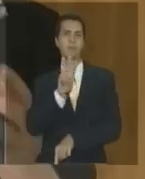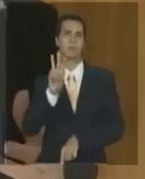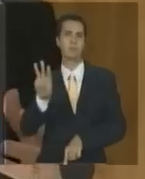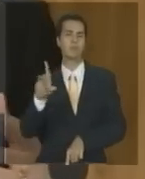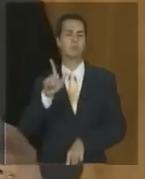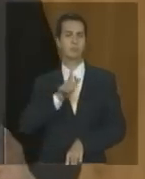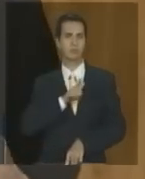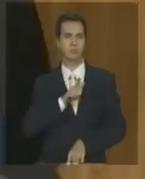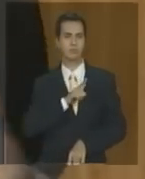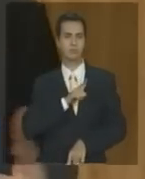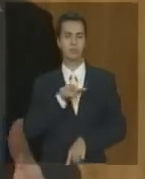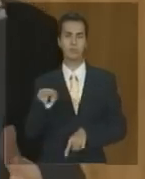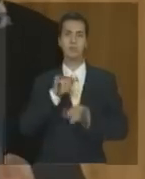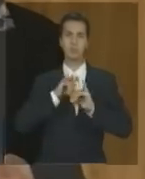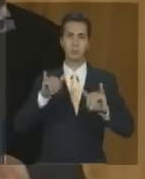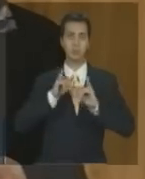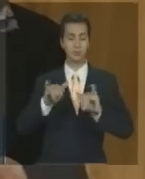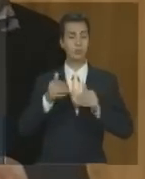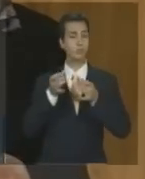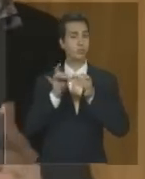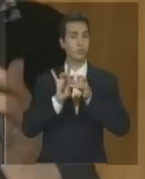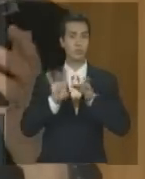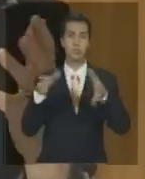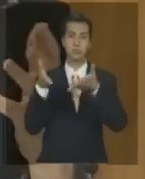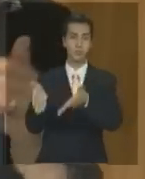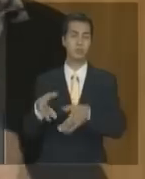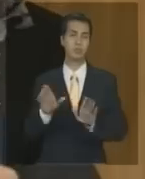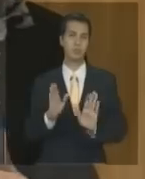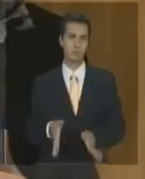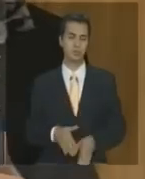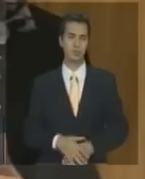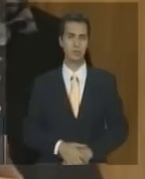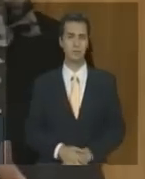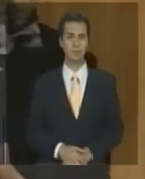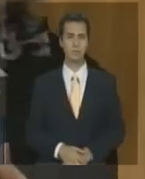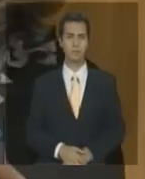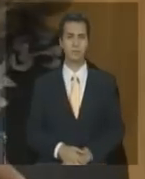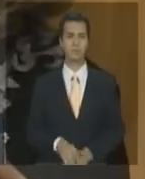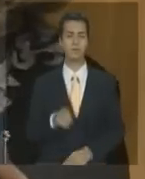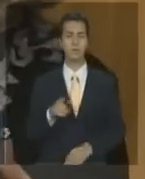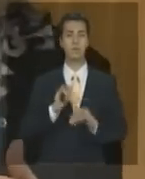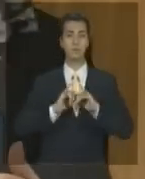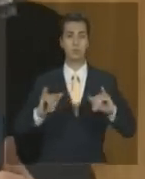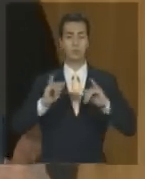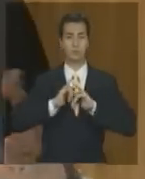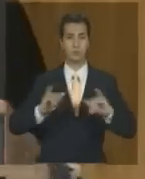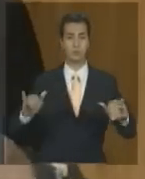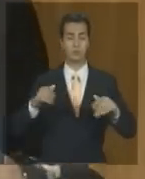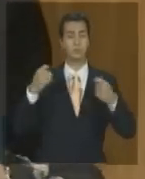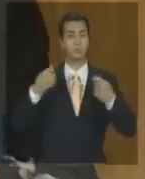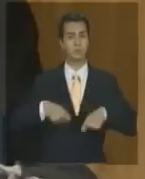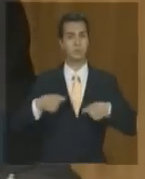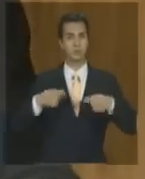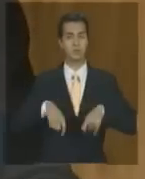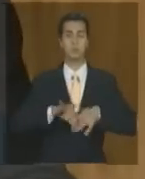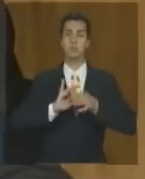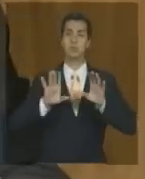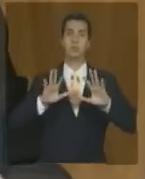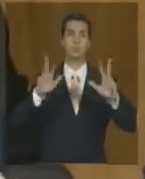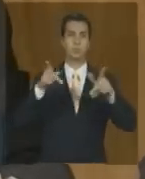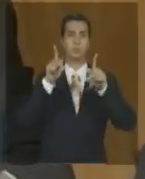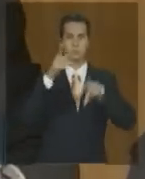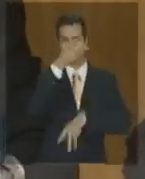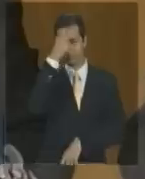pois a informação já está disponível. E é importante que essa informação também seja disponível às pessoas, não apenas disponível,